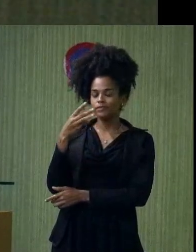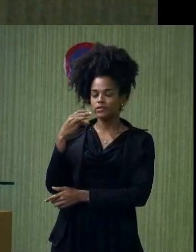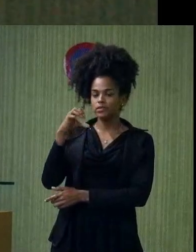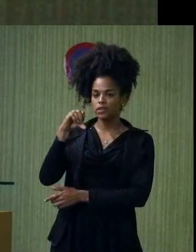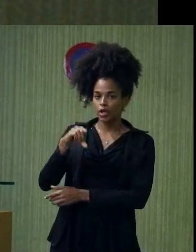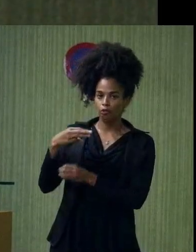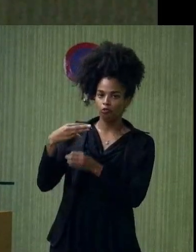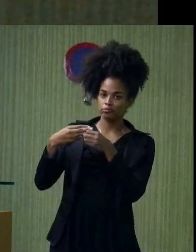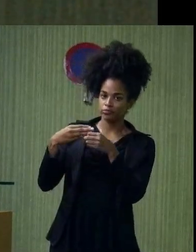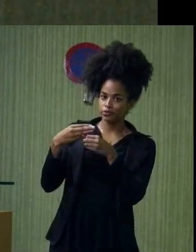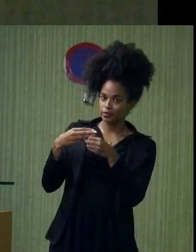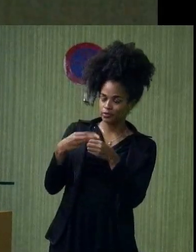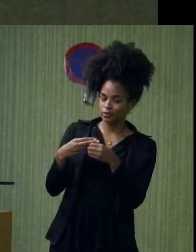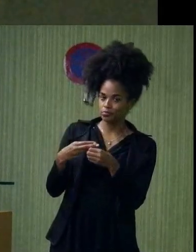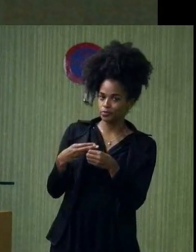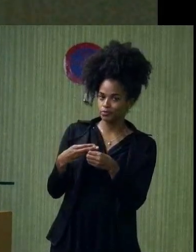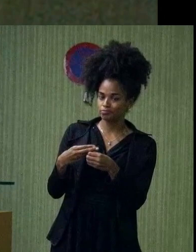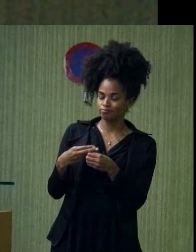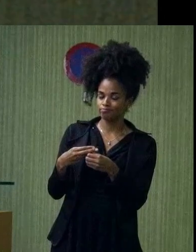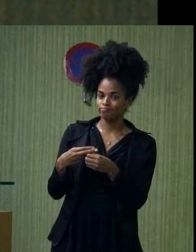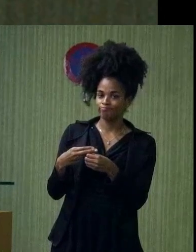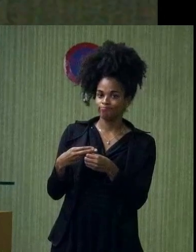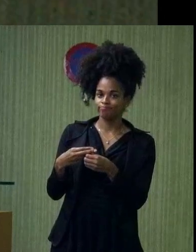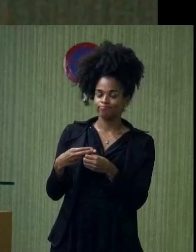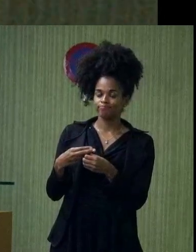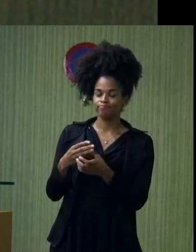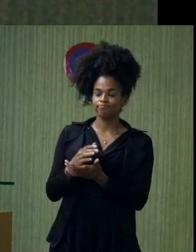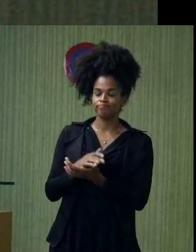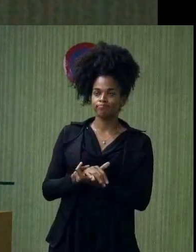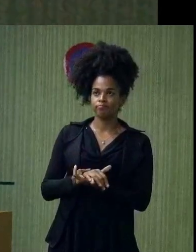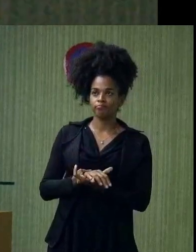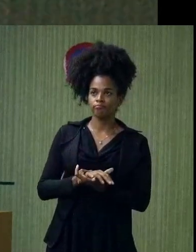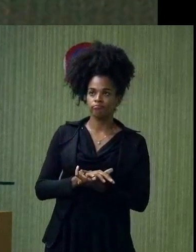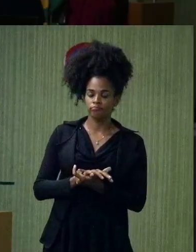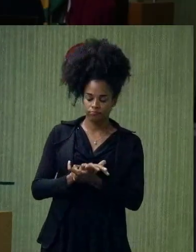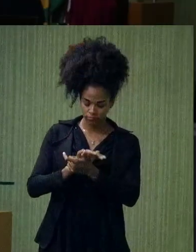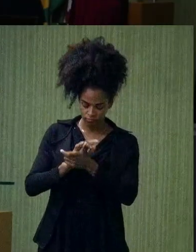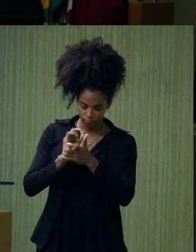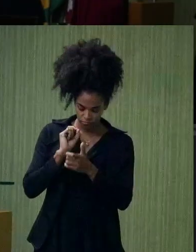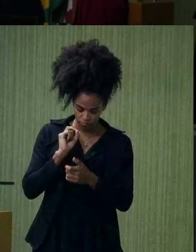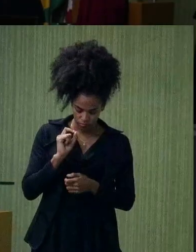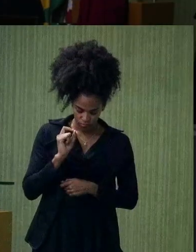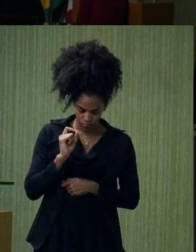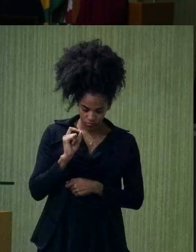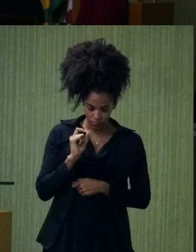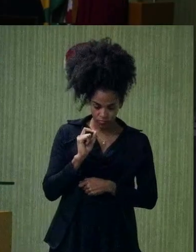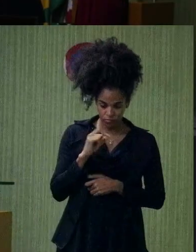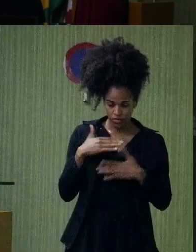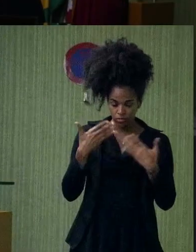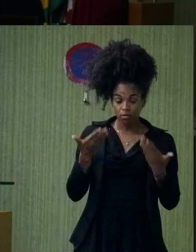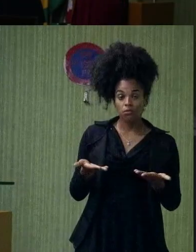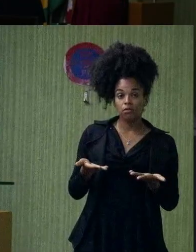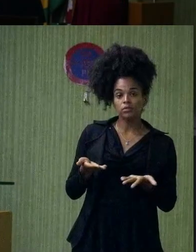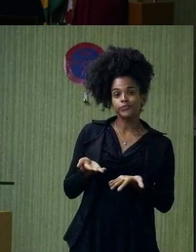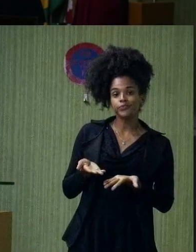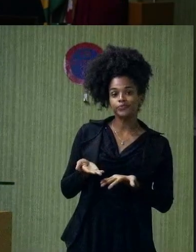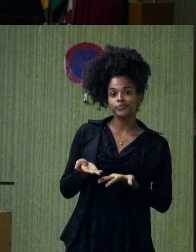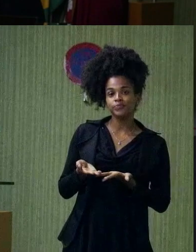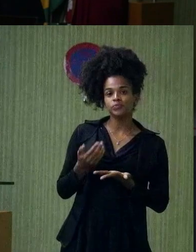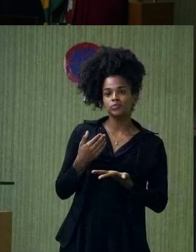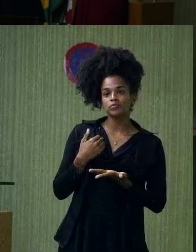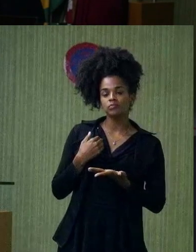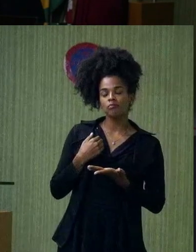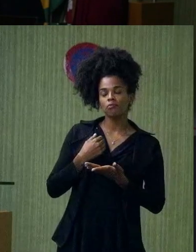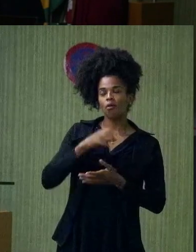eh estudantes impactados 356.00 8 então era feito um um mapa né